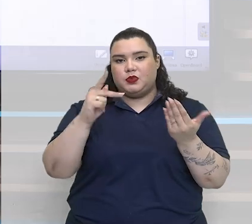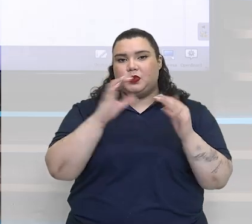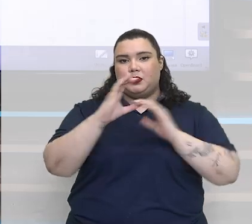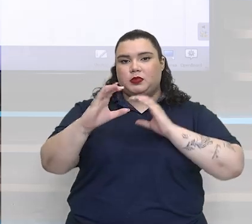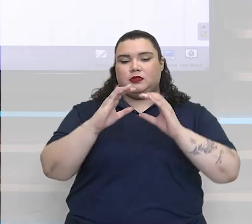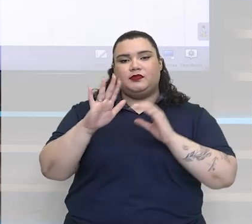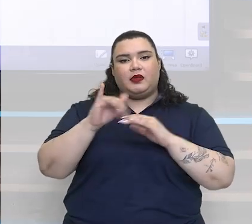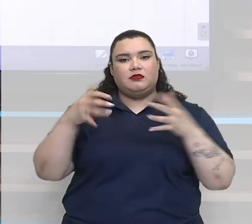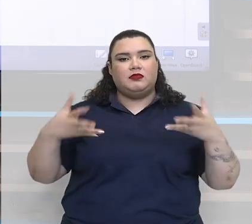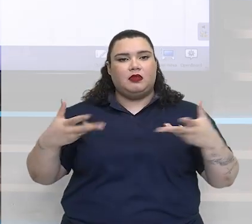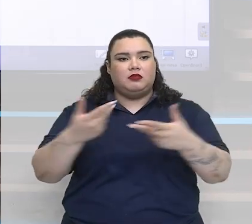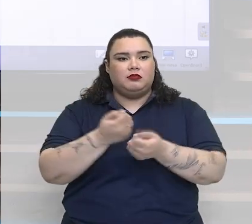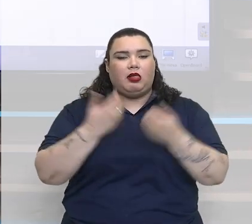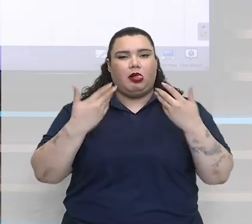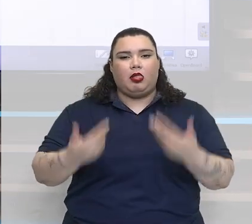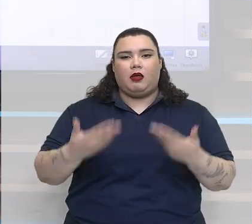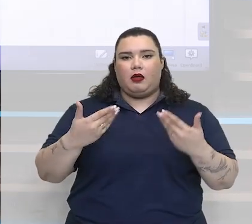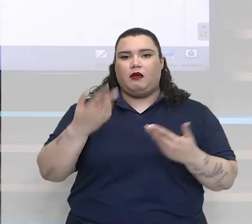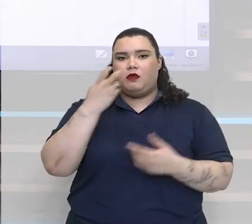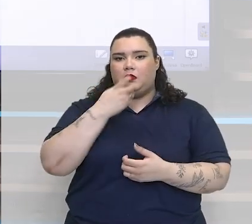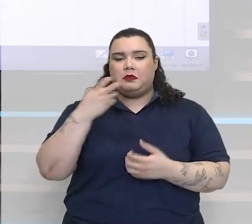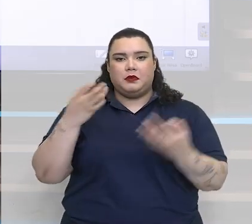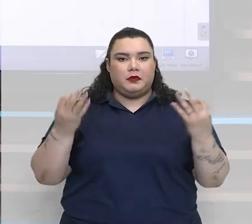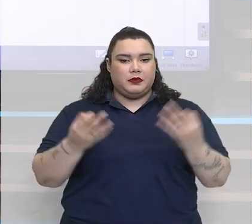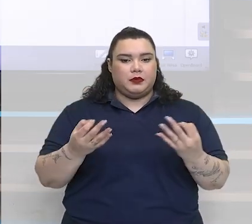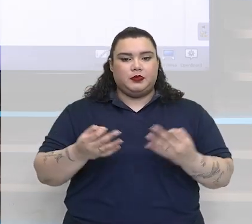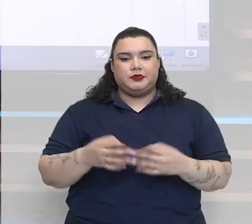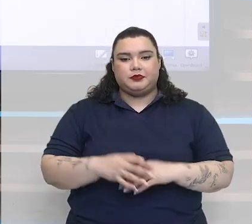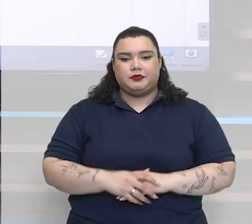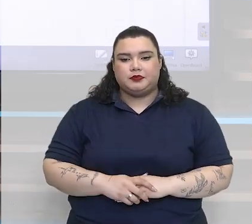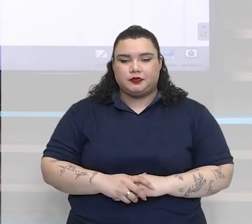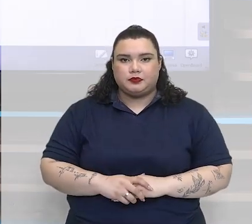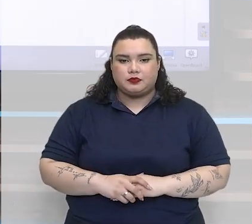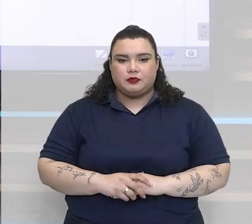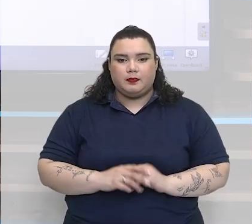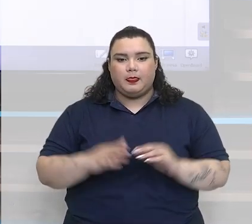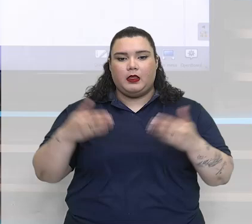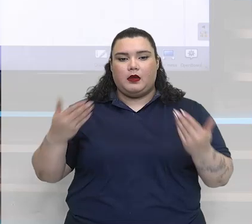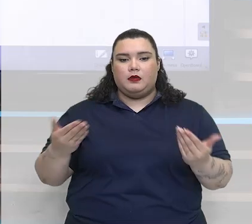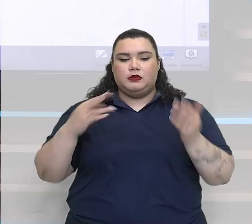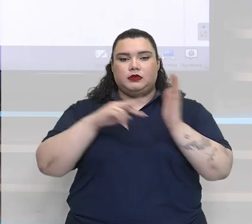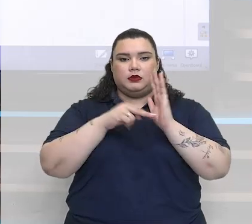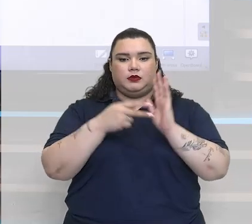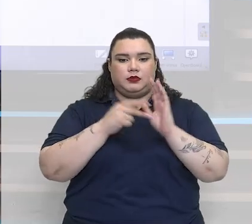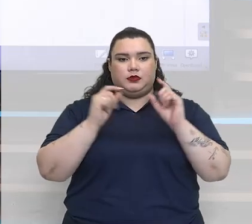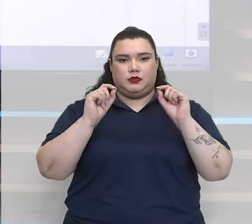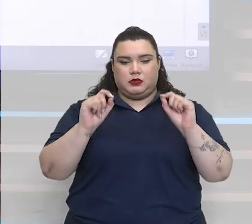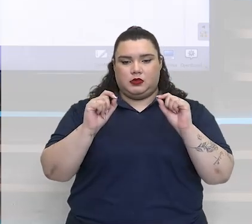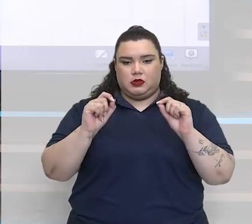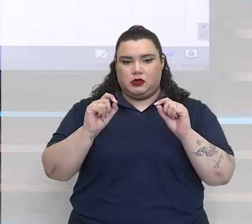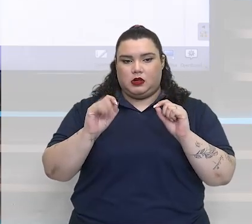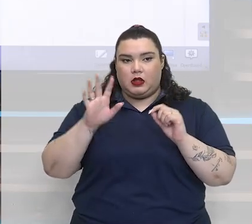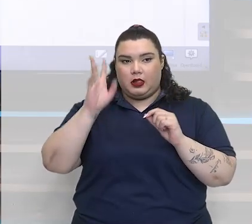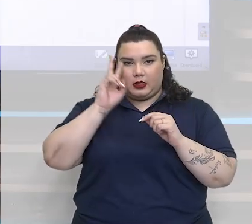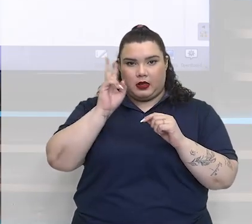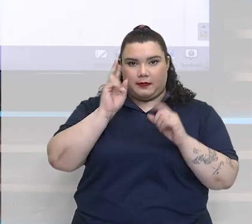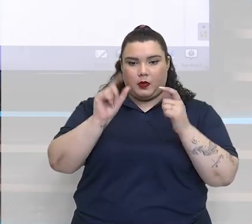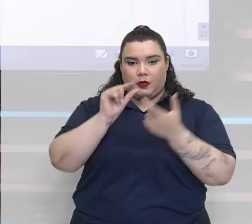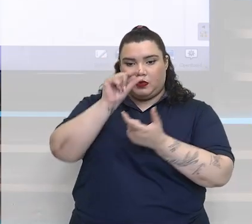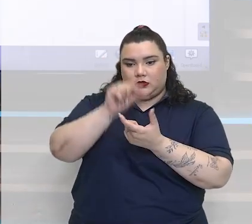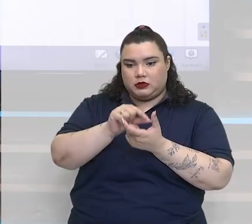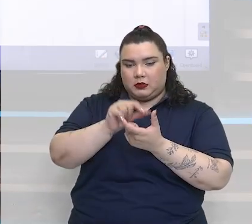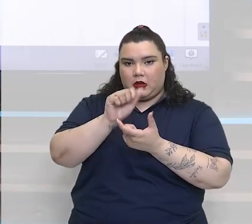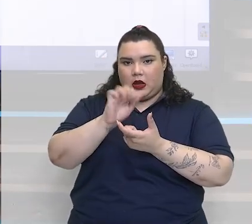vai fluir de maneira correta. Então, o que é que isso significa? Que, exceto os monossílabos